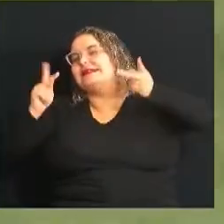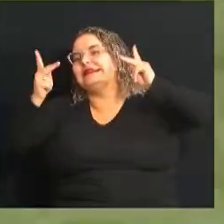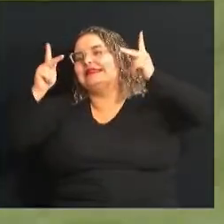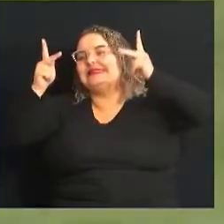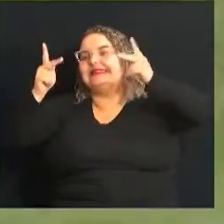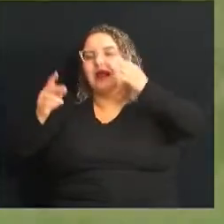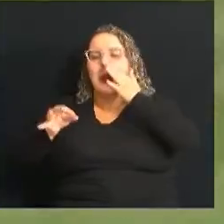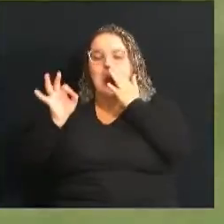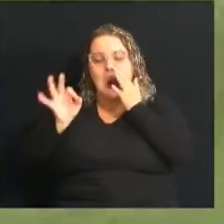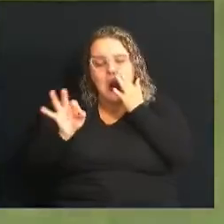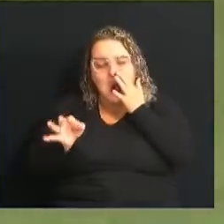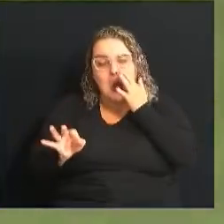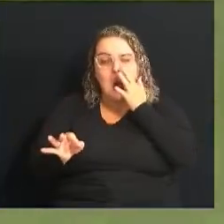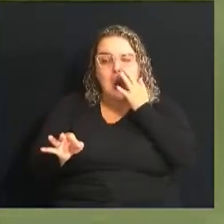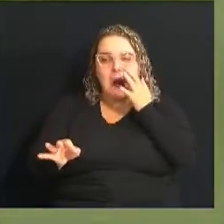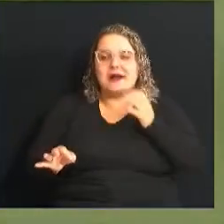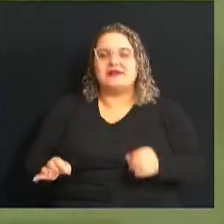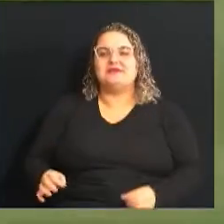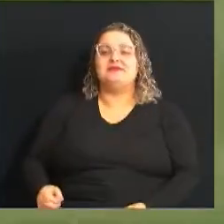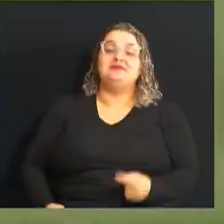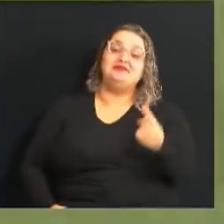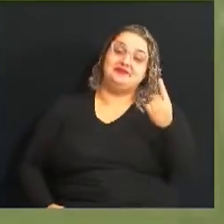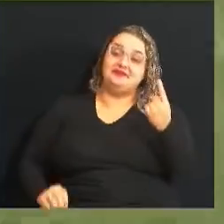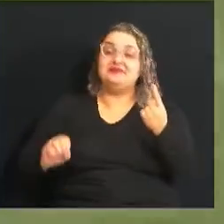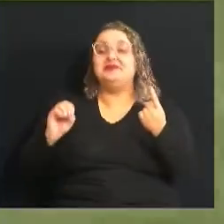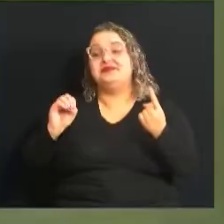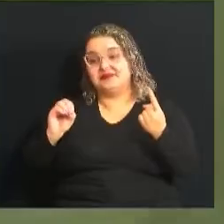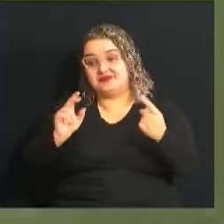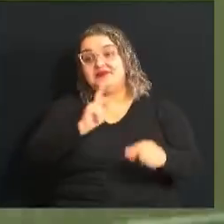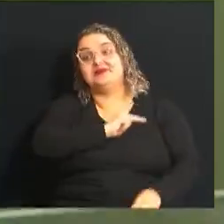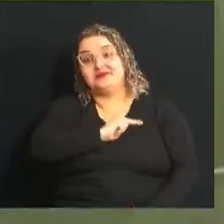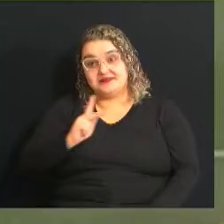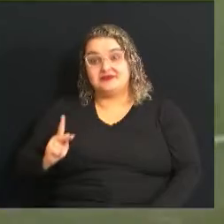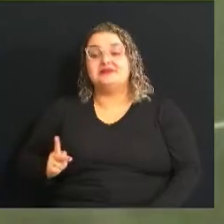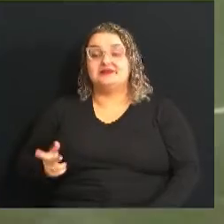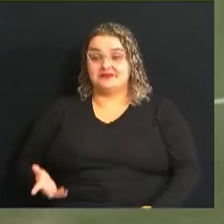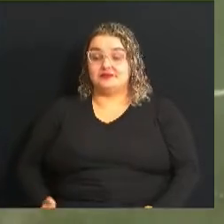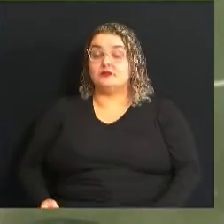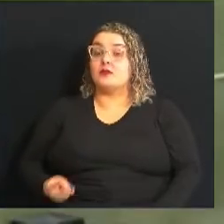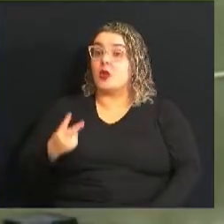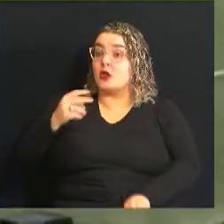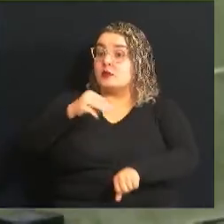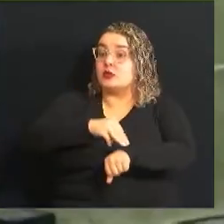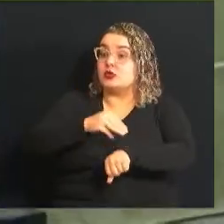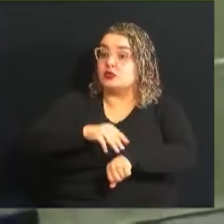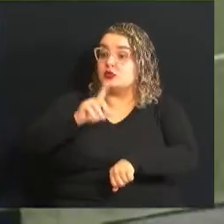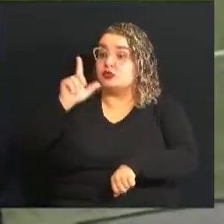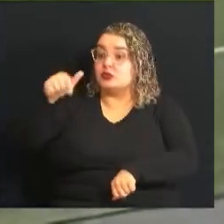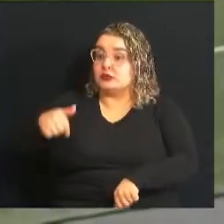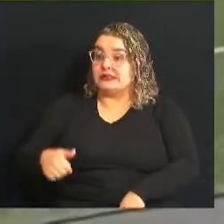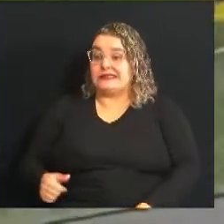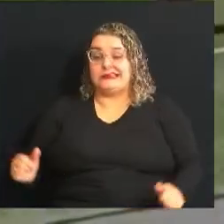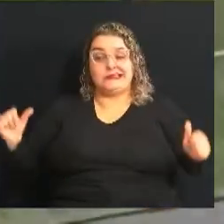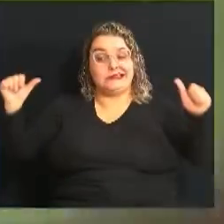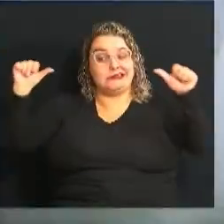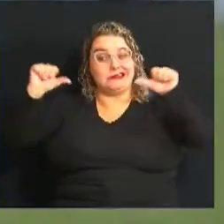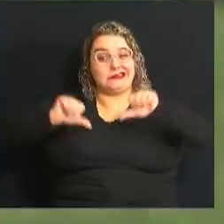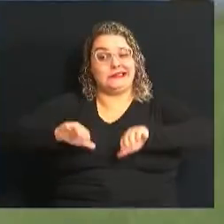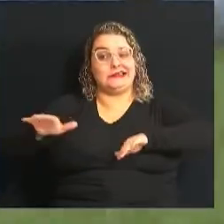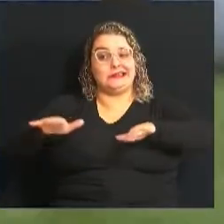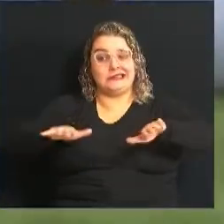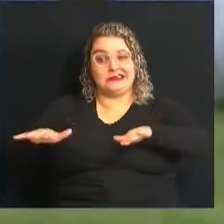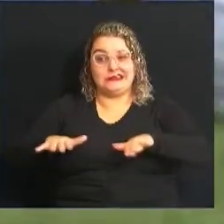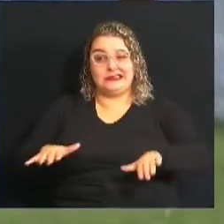ângulo, golaço, 1-0 Ponte. 2 minutos depois, para piorar a situação